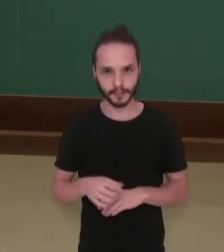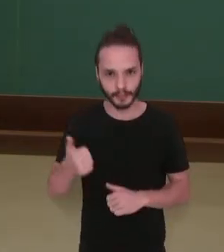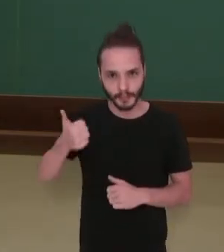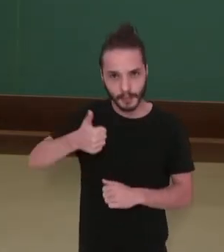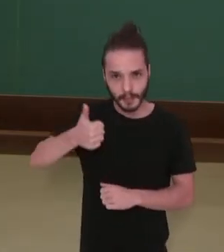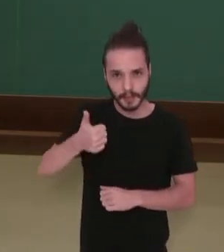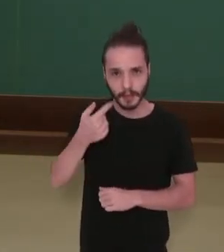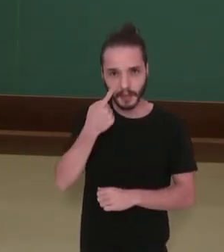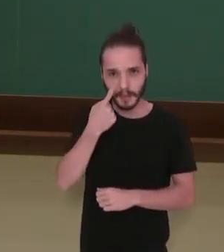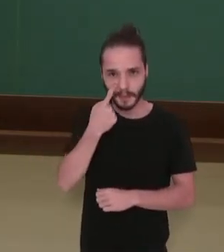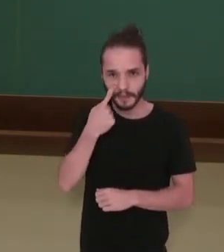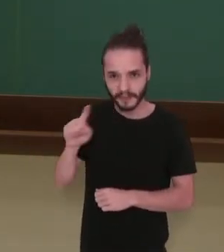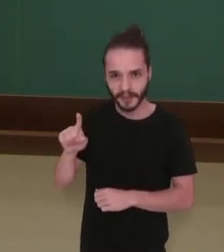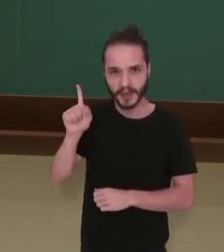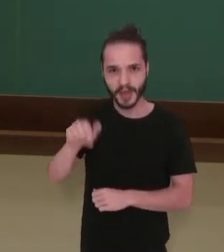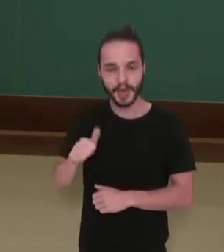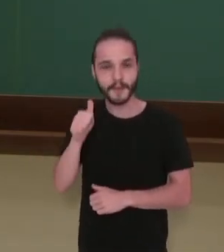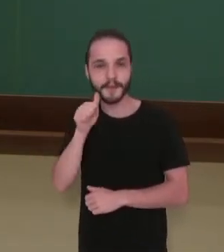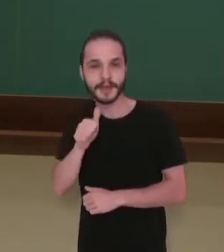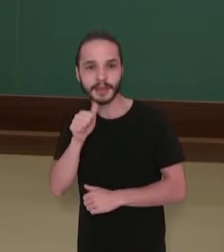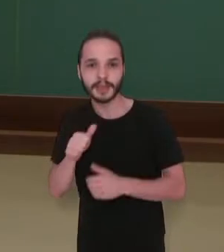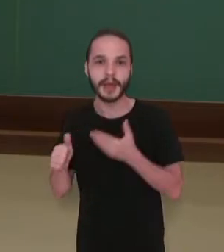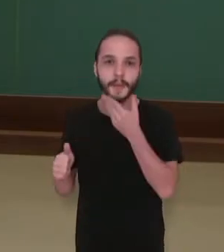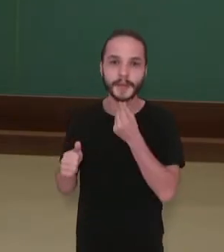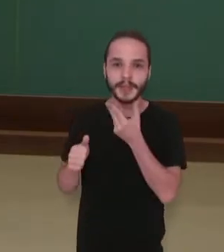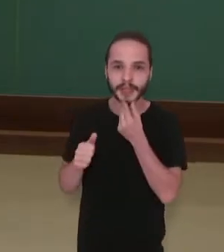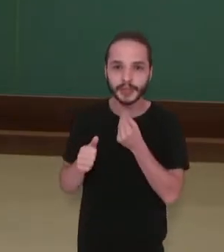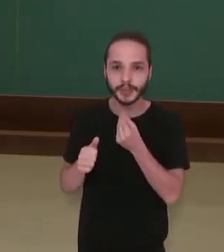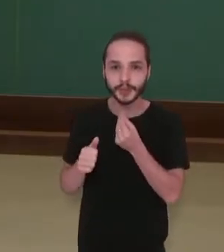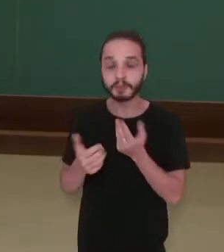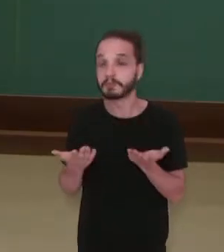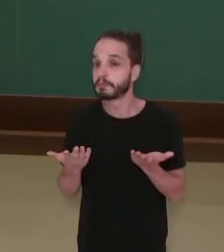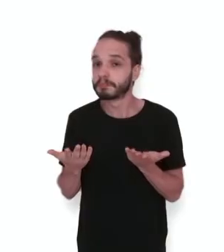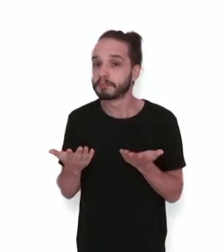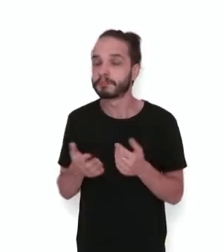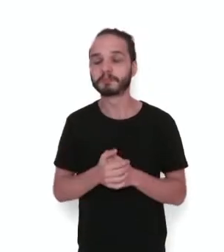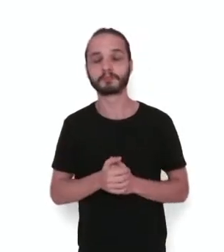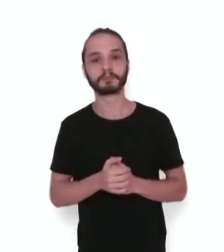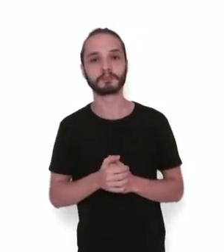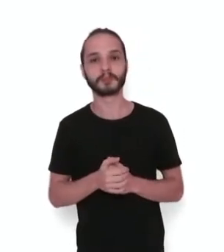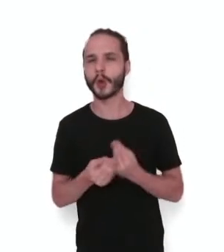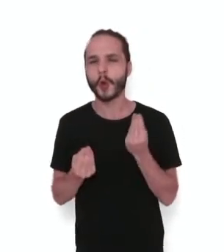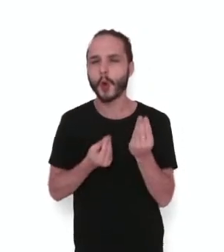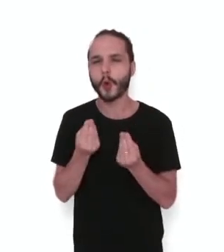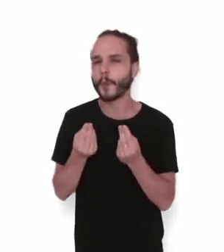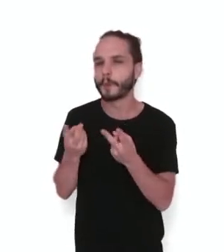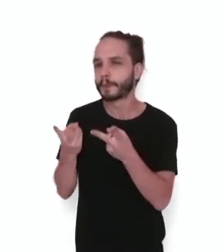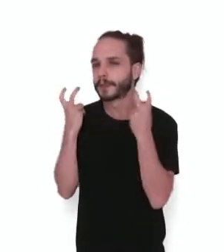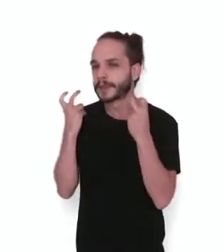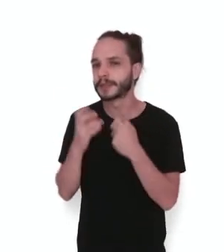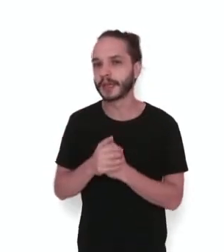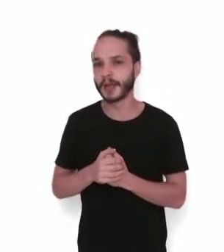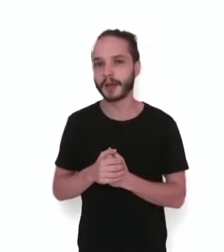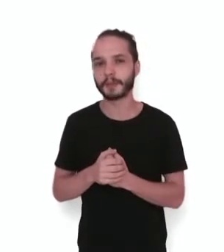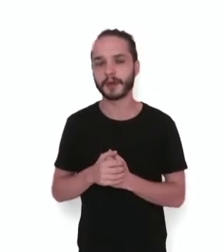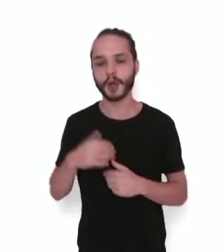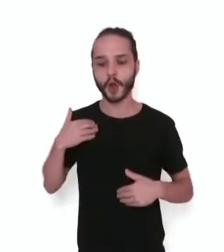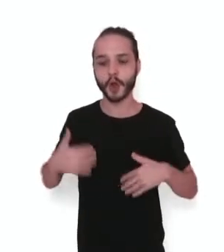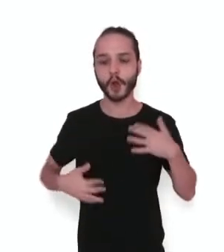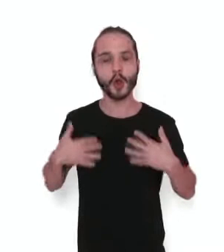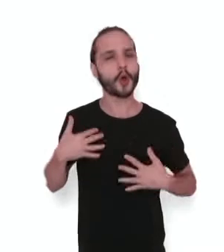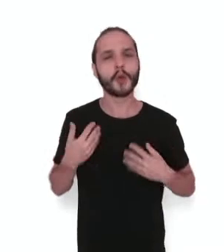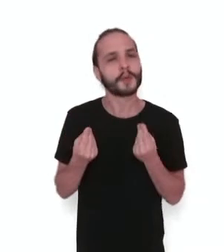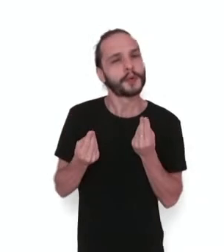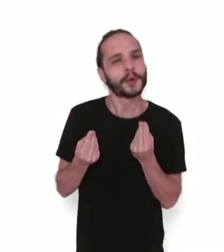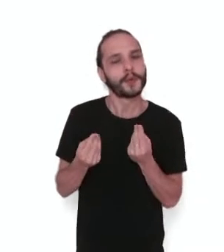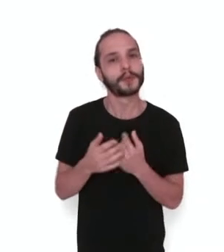serem meninos e meninas? Como você identificou isso? Qual é a posição do corpo?